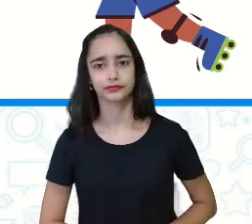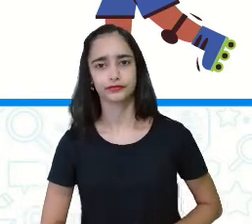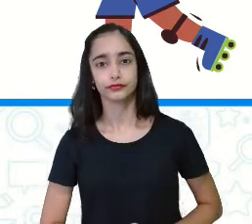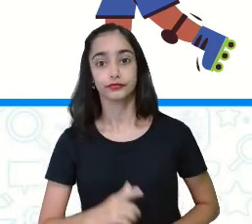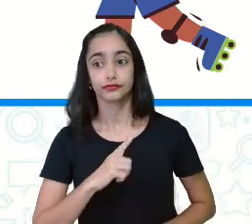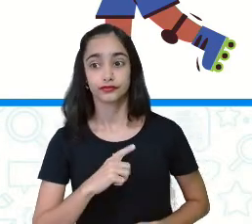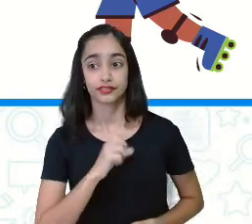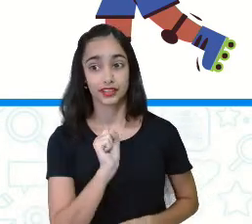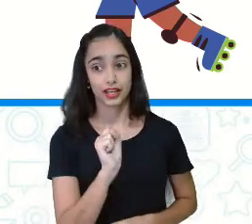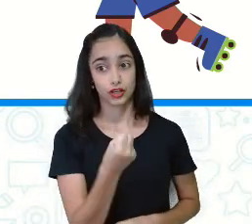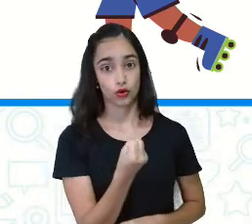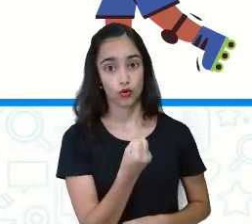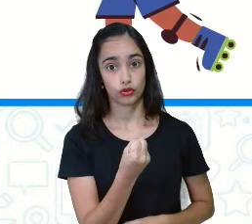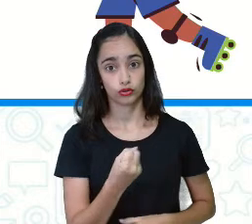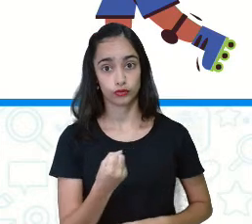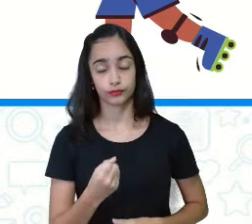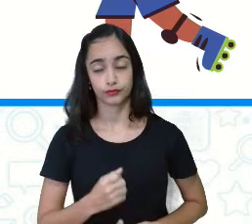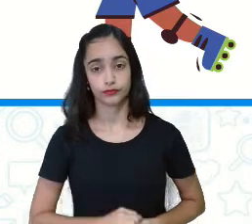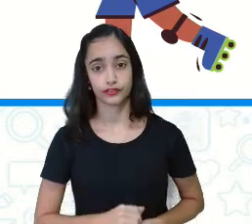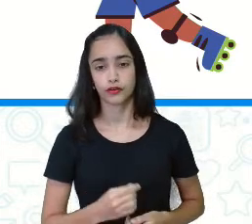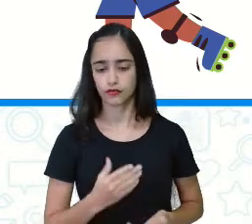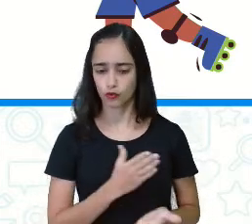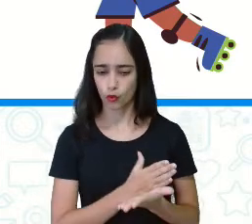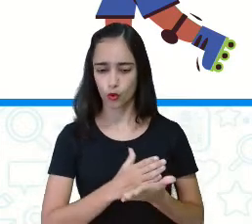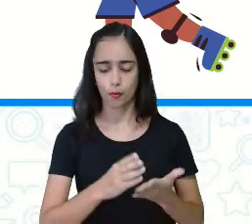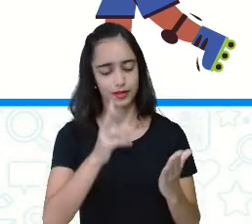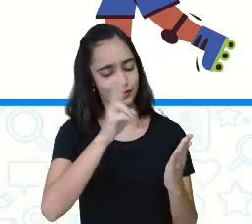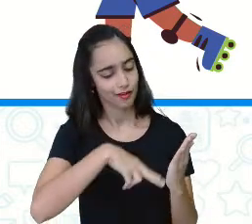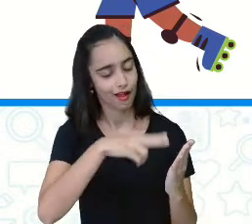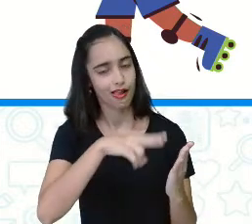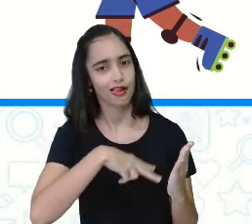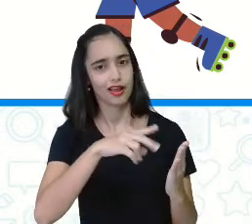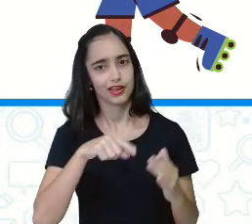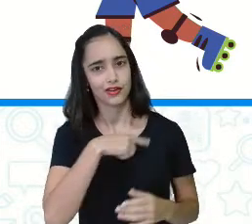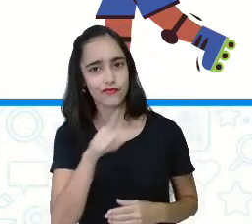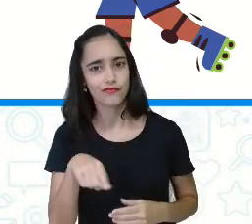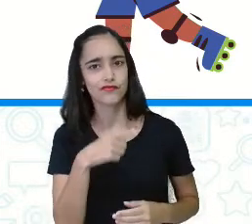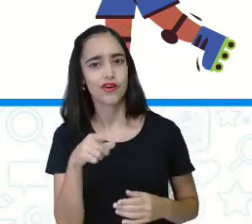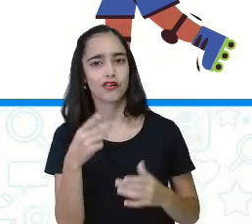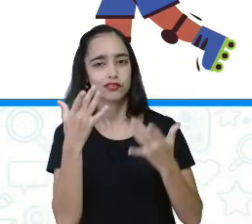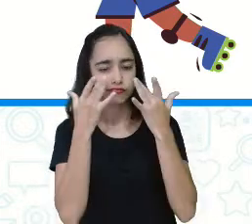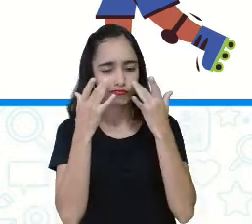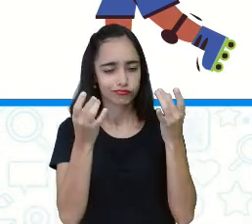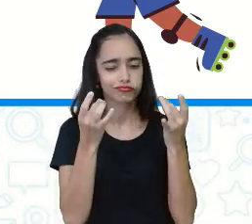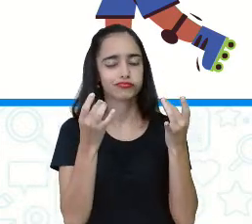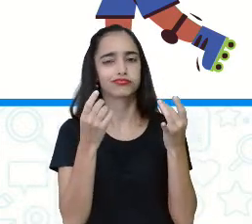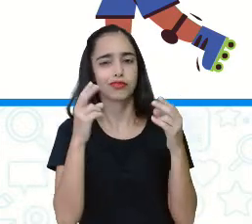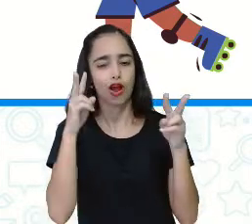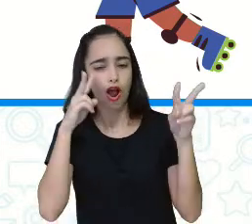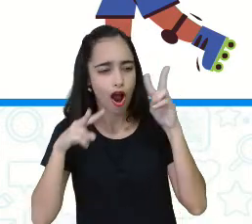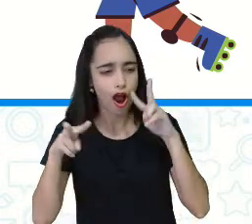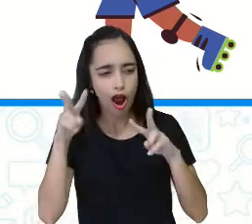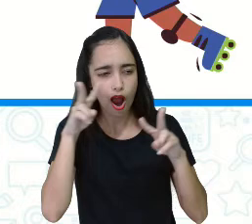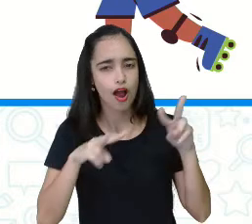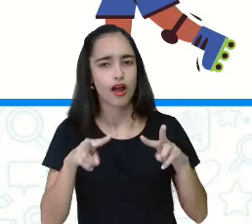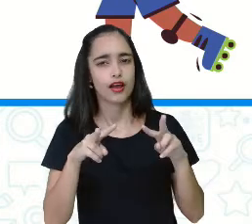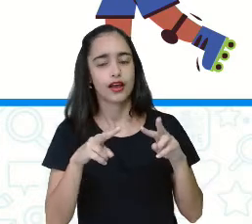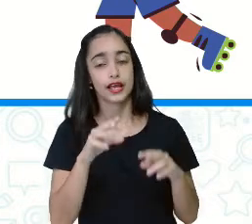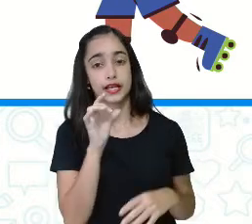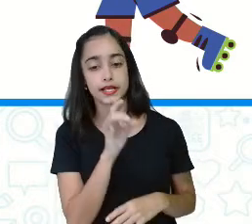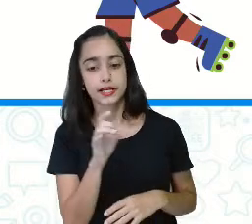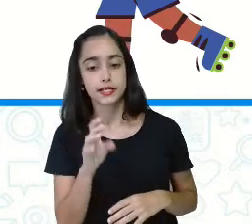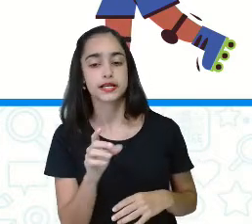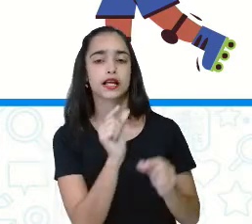tem 8 versos. Eu vou começar fazendo a leitura e você vai observando aí. Cada linha que eu leio é